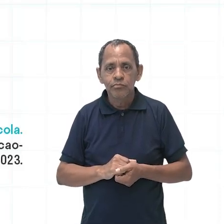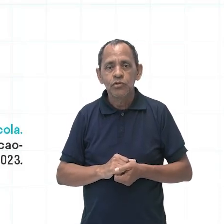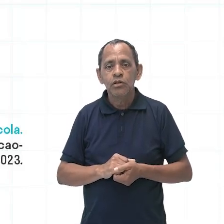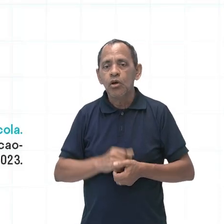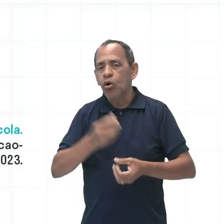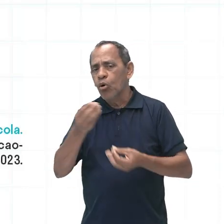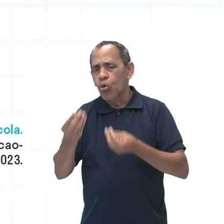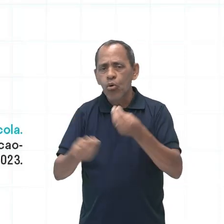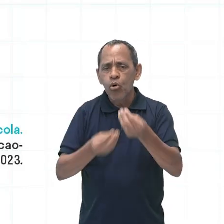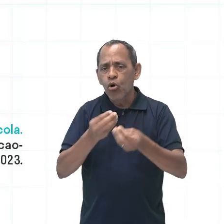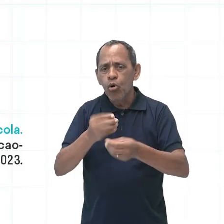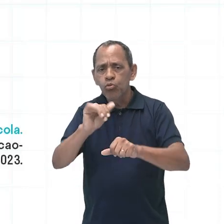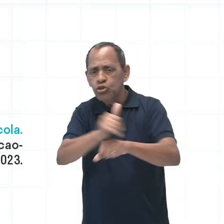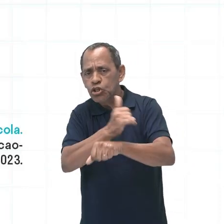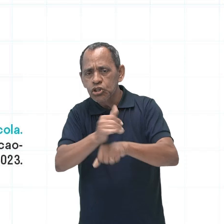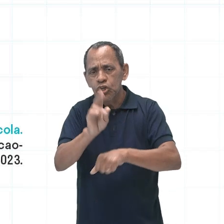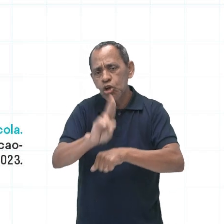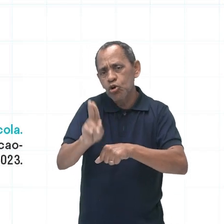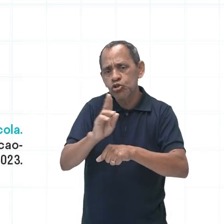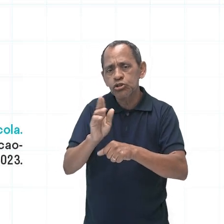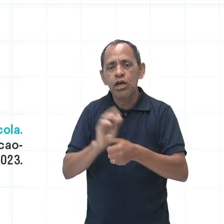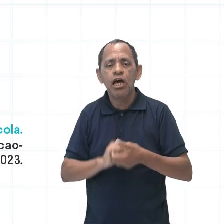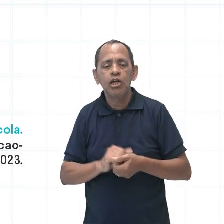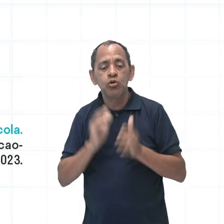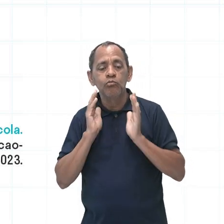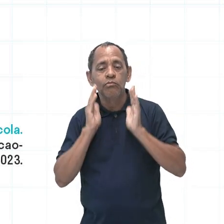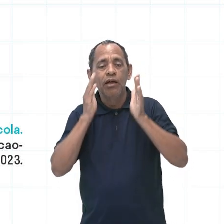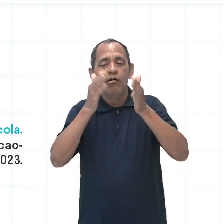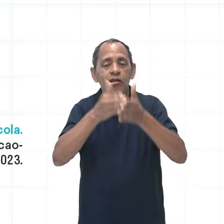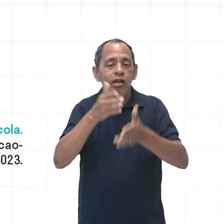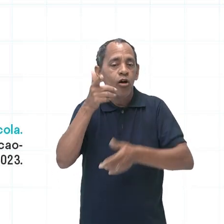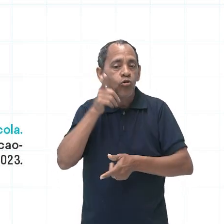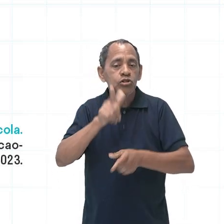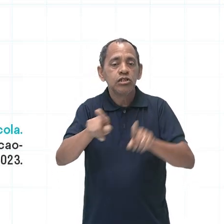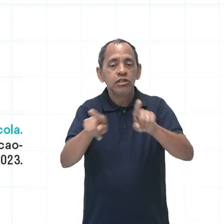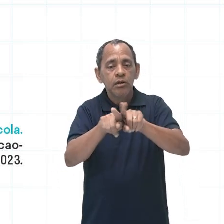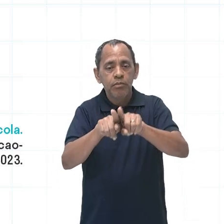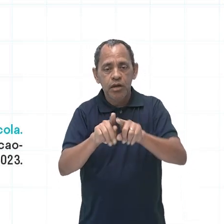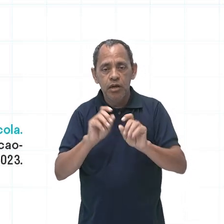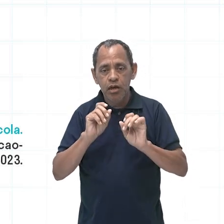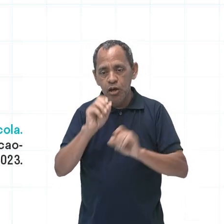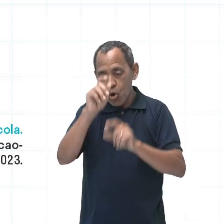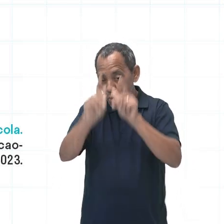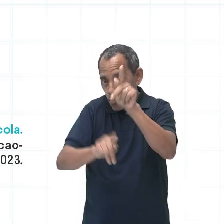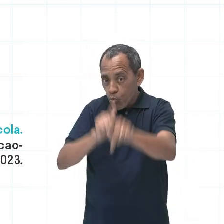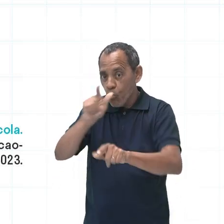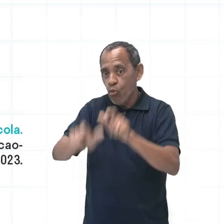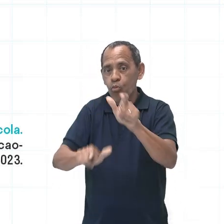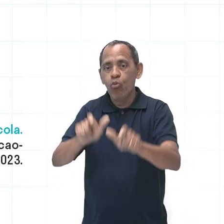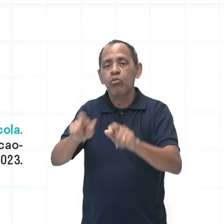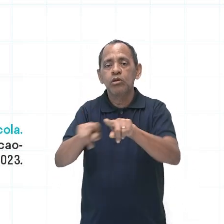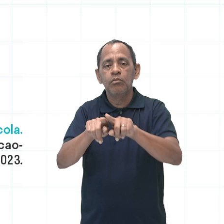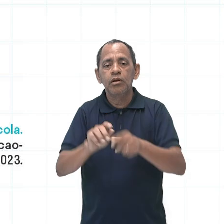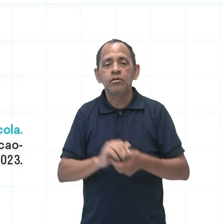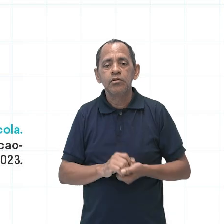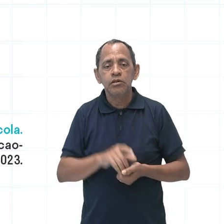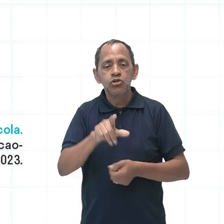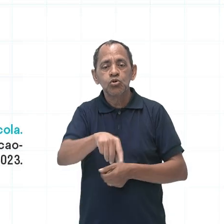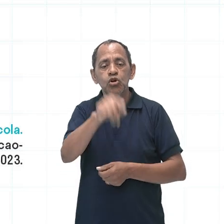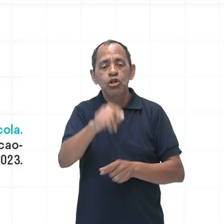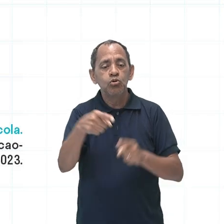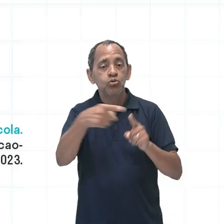de propaganda é mais eficaz para atingir o público? E observem que aí se fez a escolha do tipo de texto a